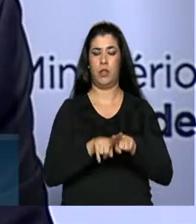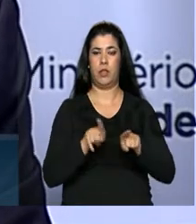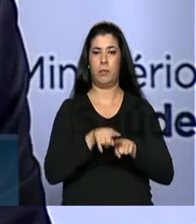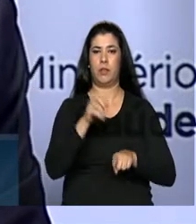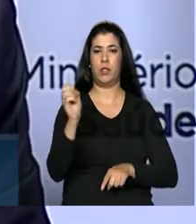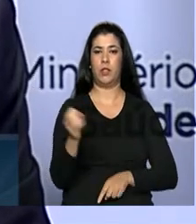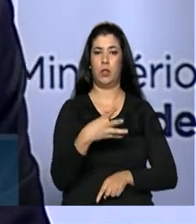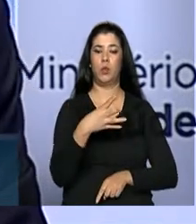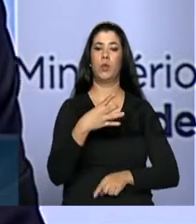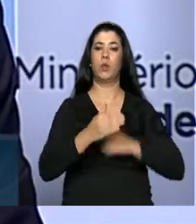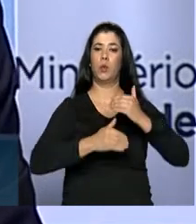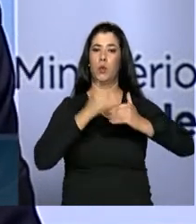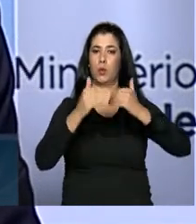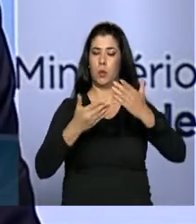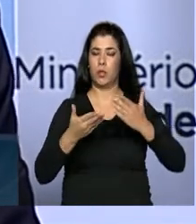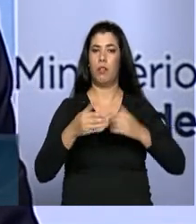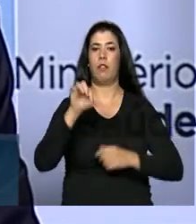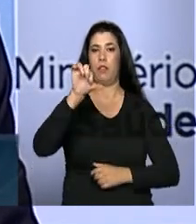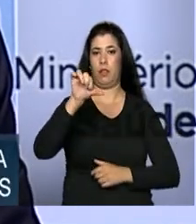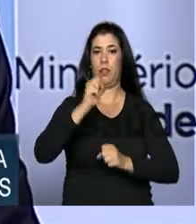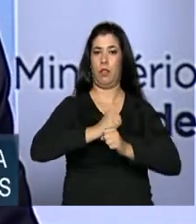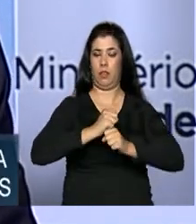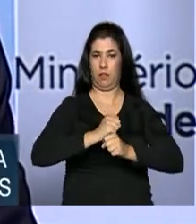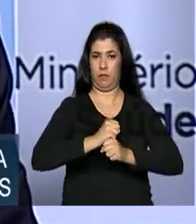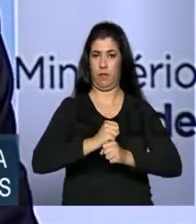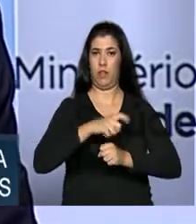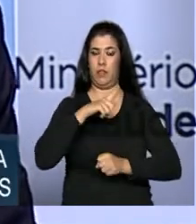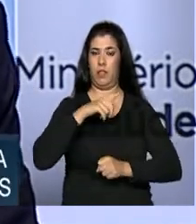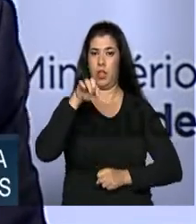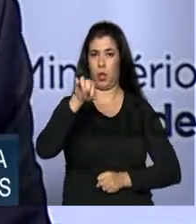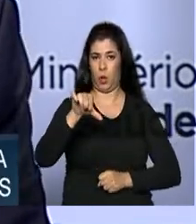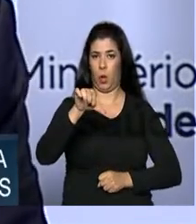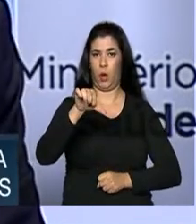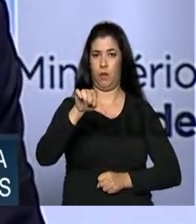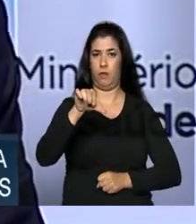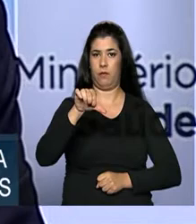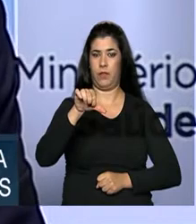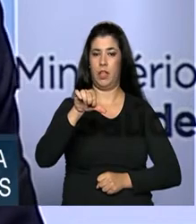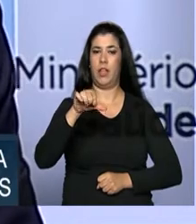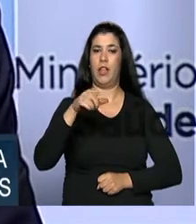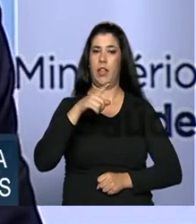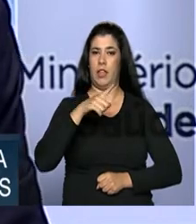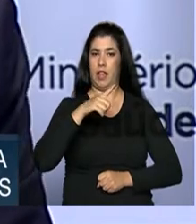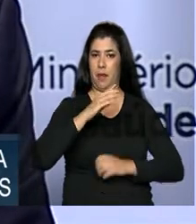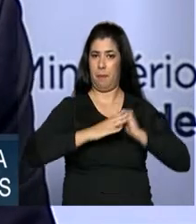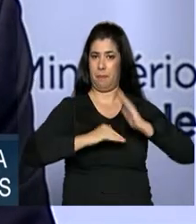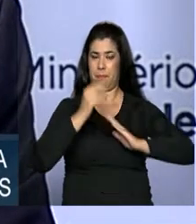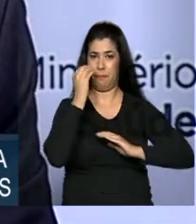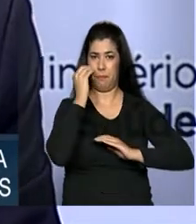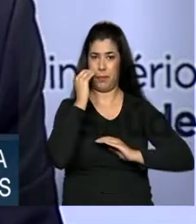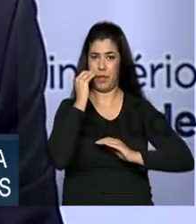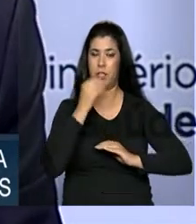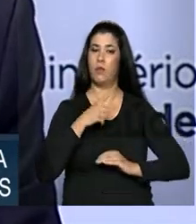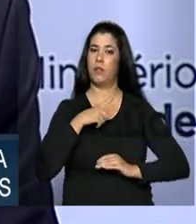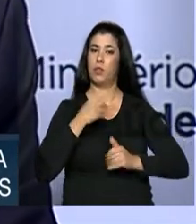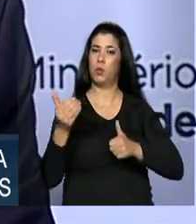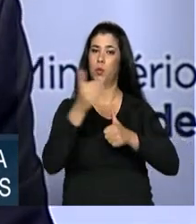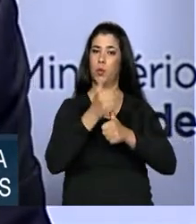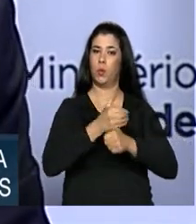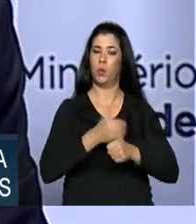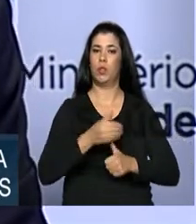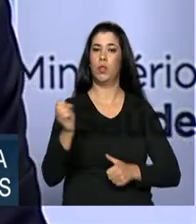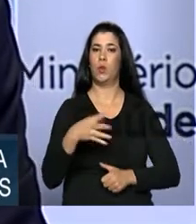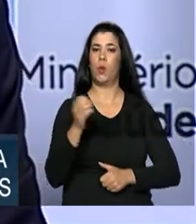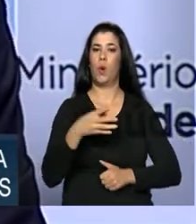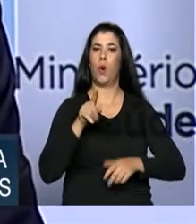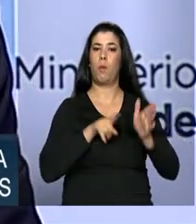temos 9 anos, novas perguntas, né, vão se apresentando como necessidade e, portanto, vão fazendo com que nós tenhamos que